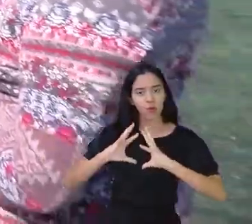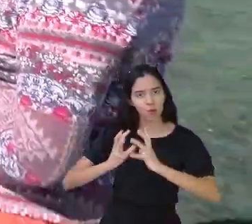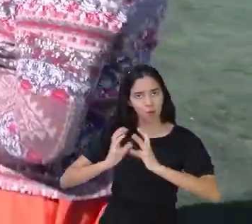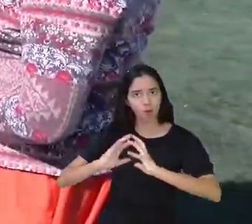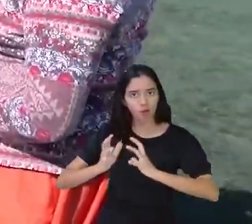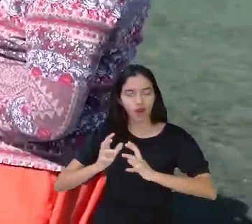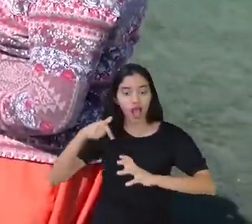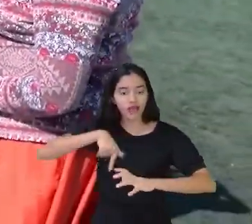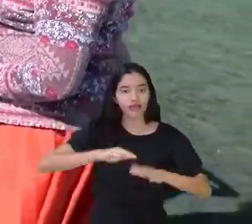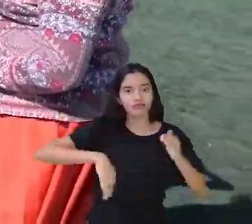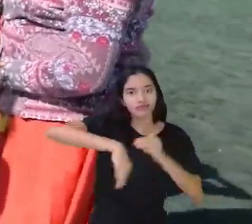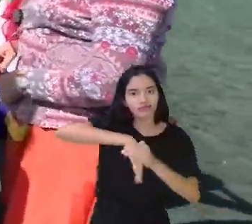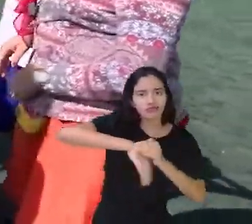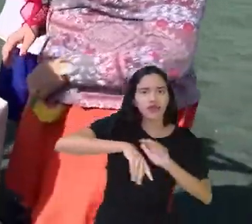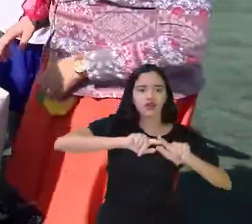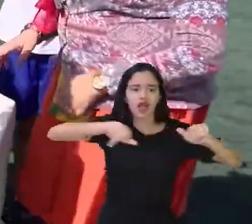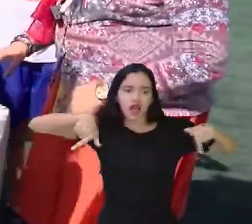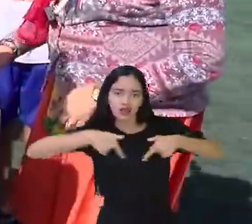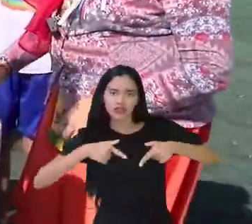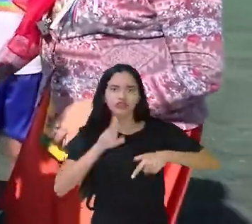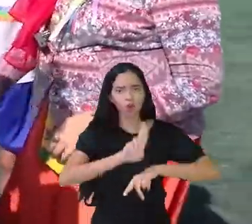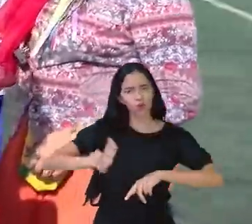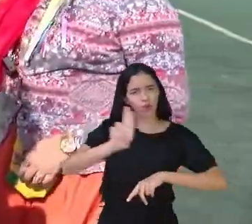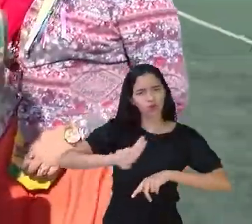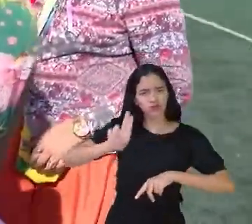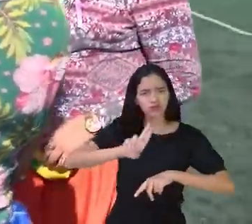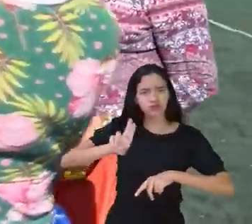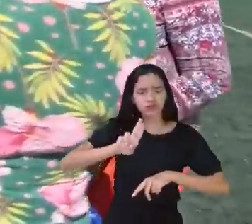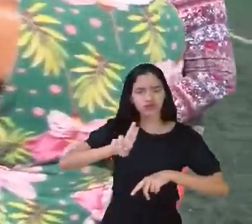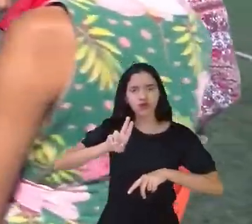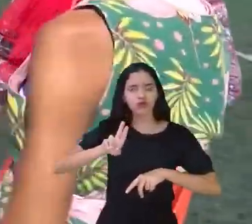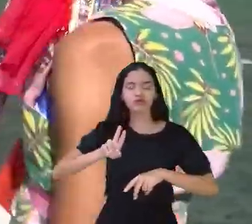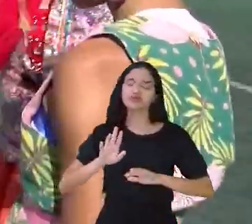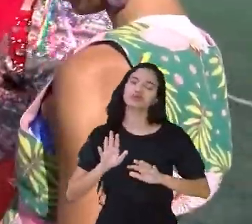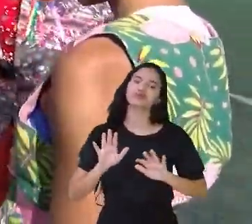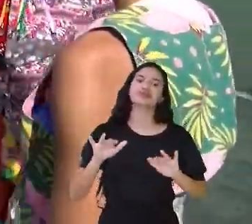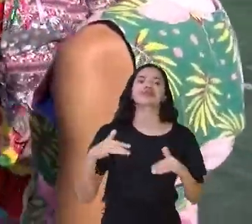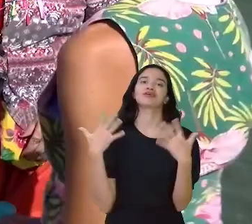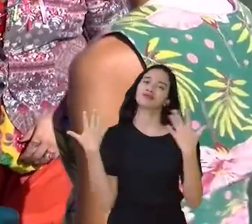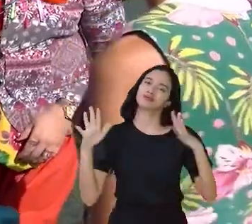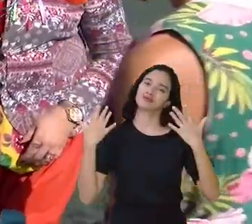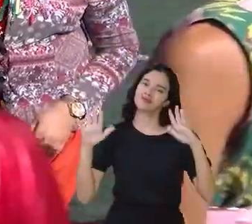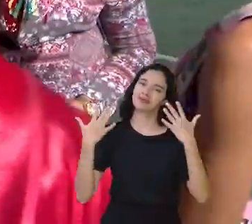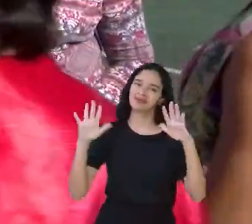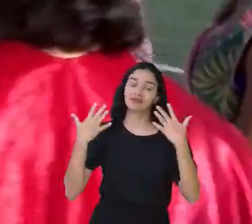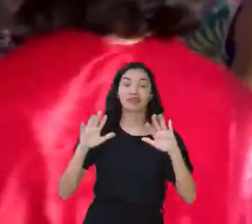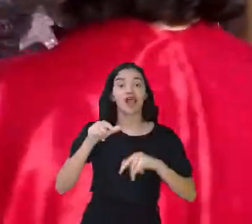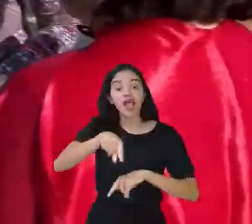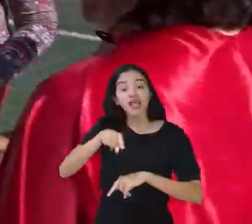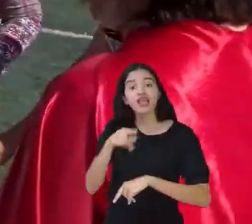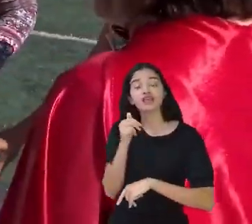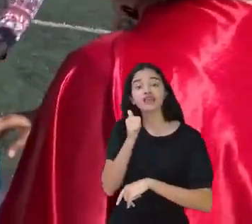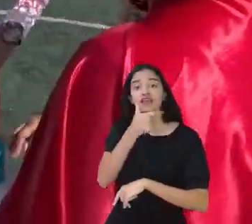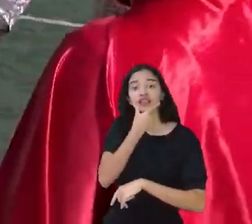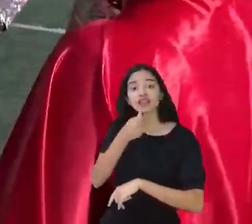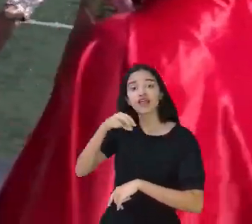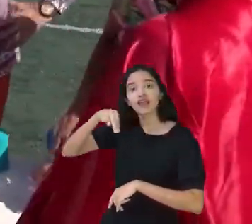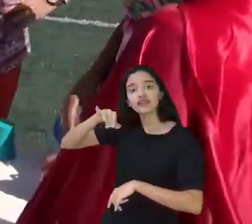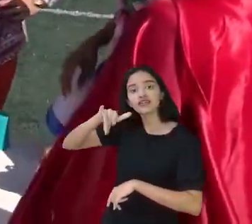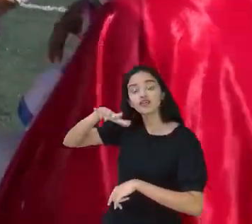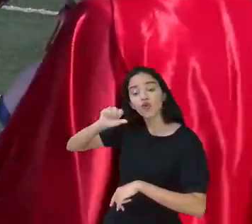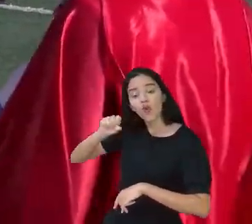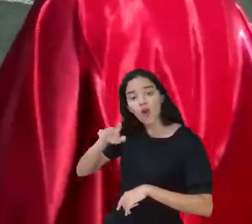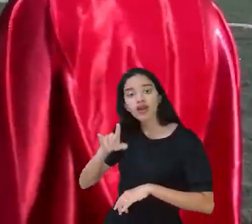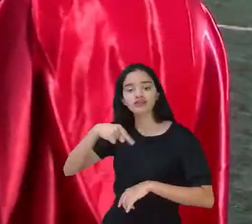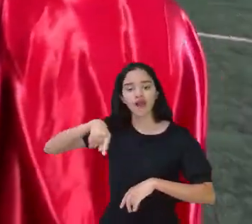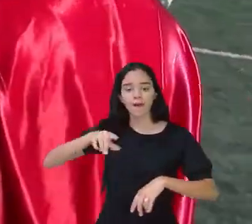aqui. Eu já. Já usou? Eu também. Bola de meia? Ai. Como e é Nicolas? Que e Nicolas? E aí, Nicolas? Já brincou de escravo